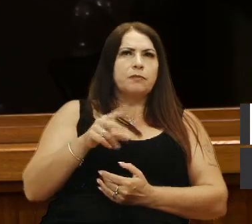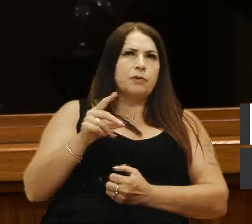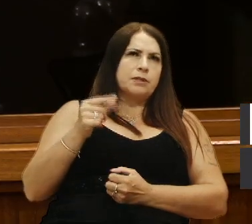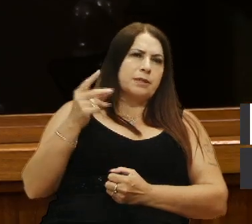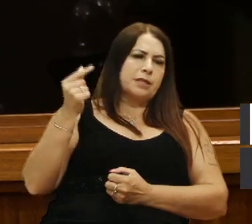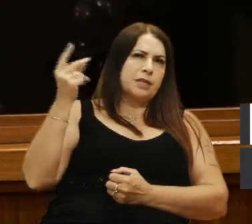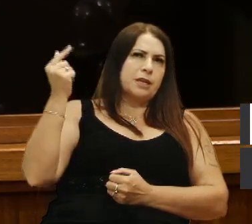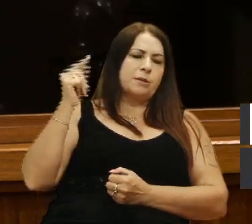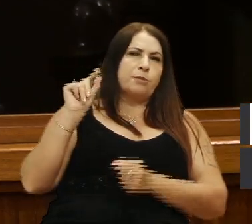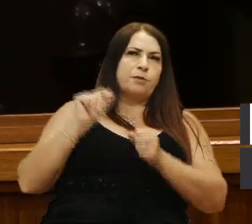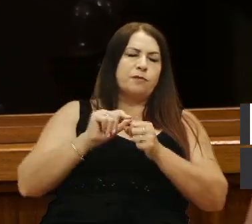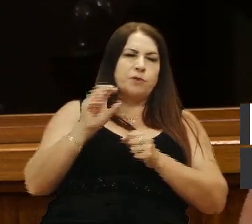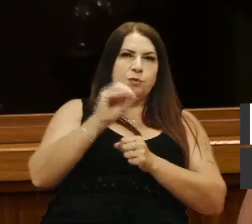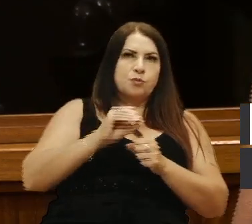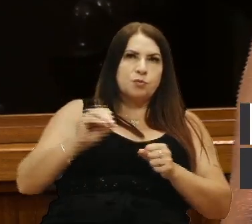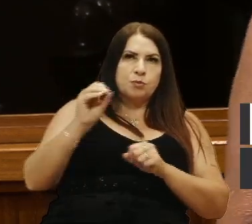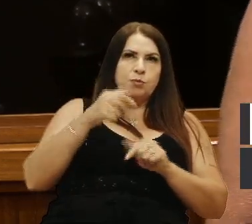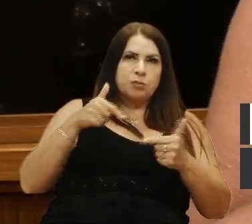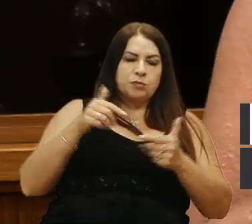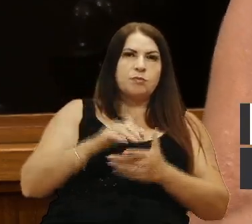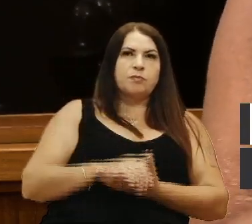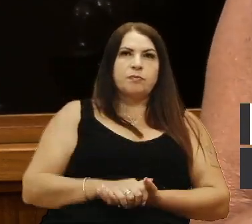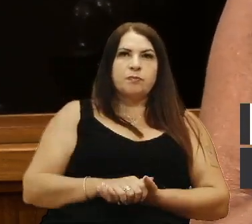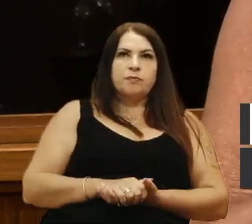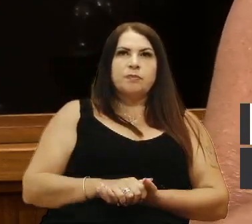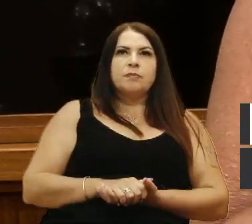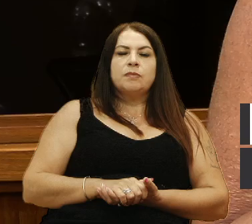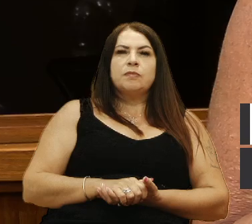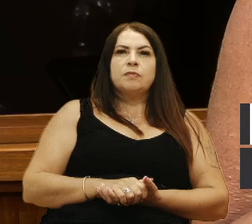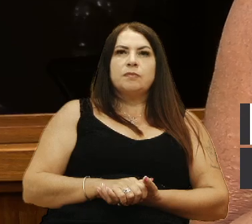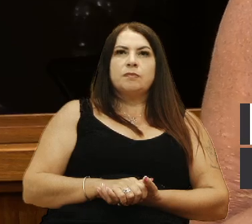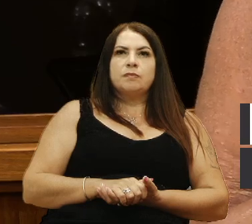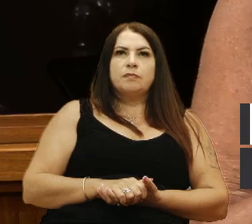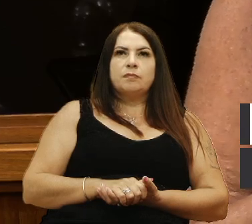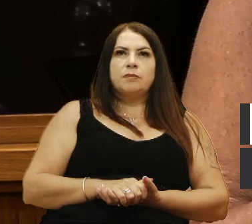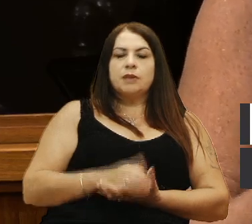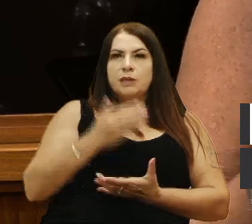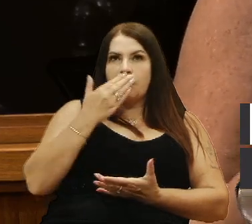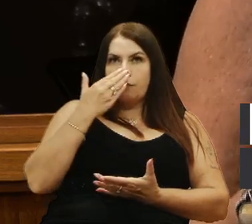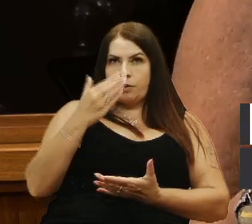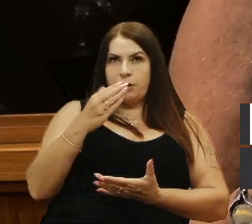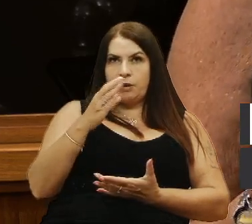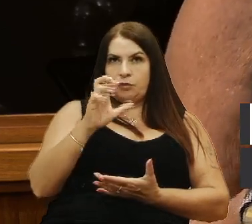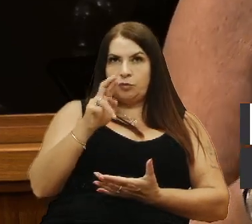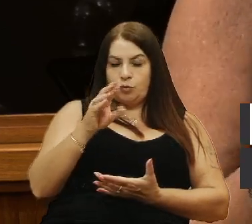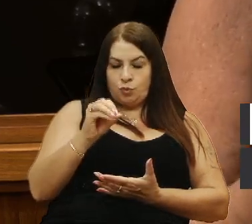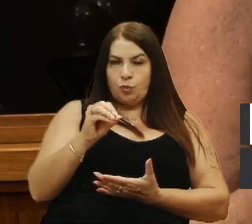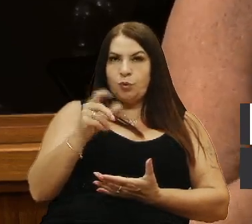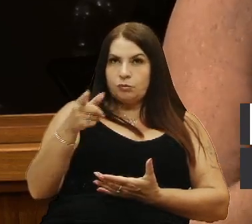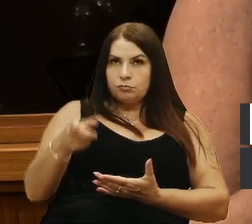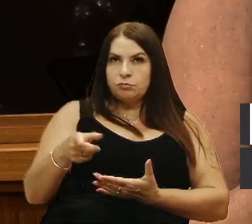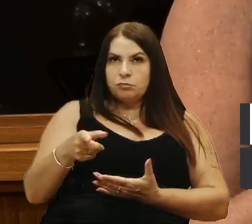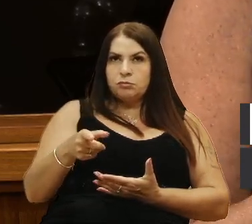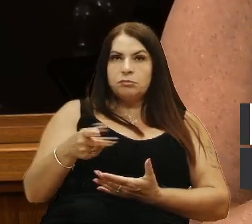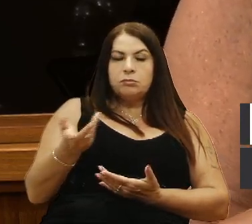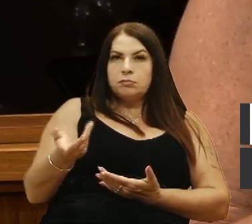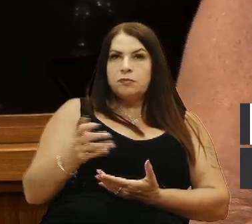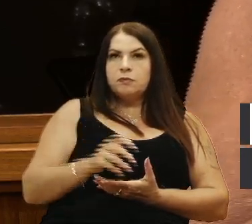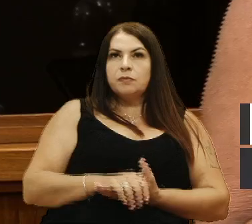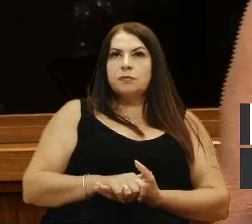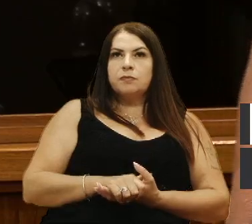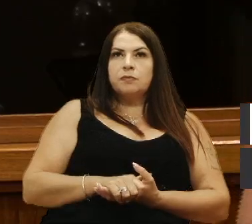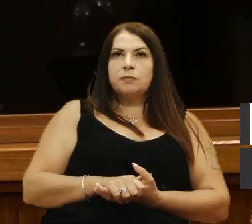tempo fazendo um excelente trabalho à frente do coro municipal, foi